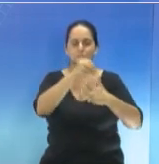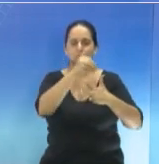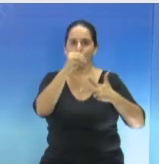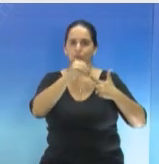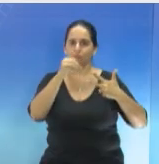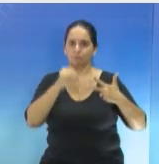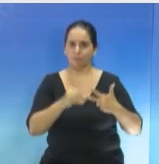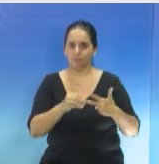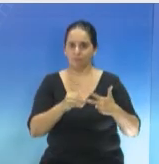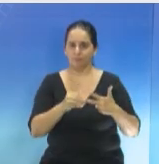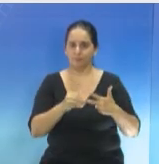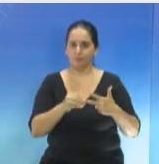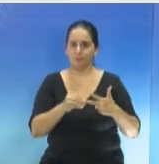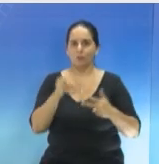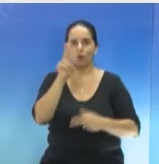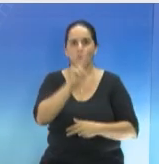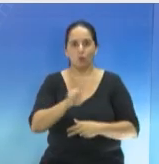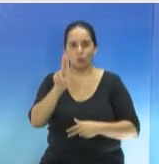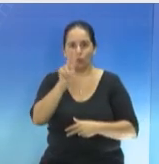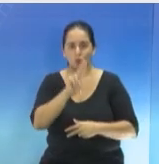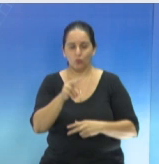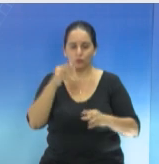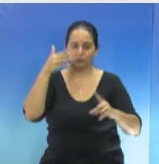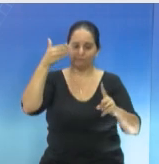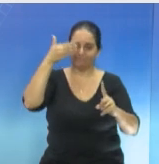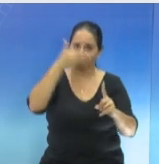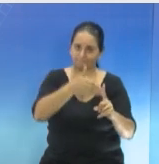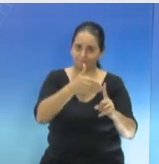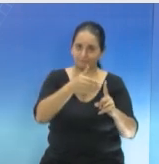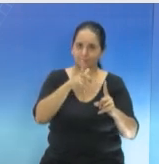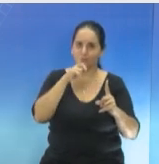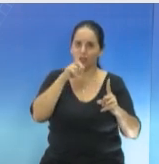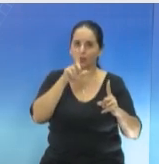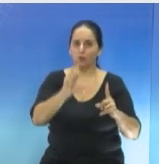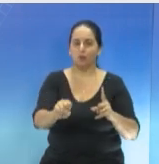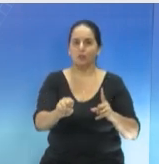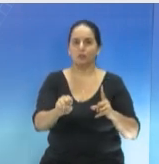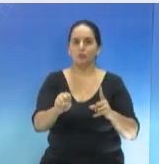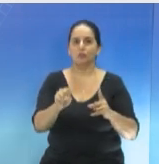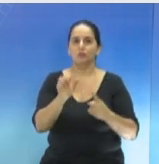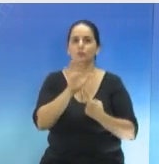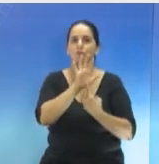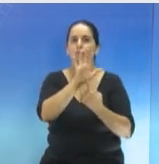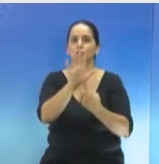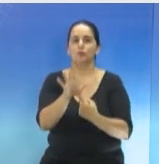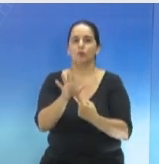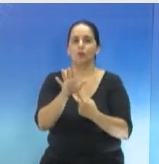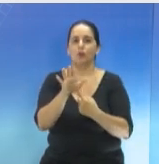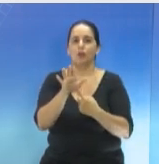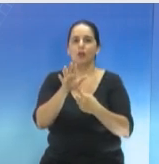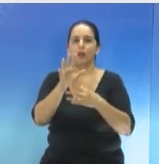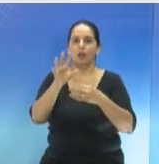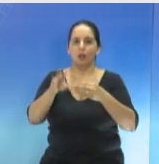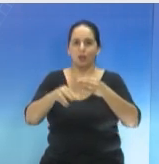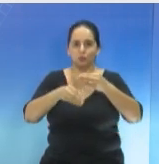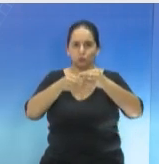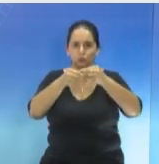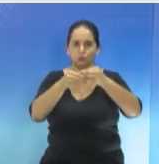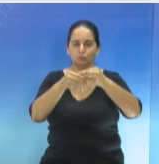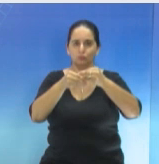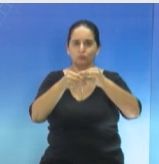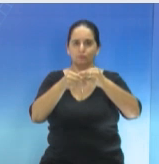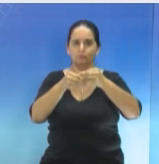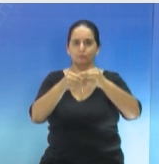voltando. O cumprimento da função referencial da linguagem é uma marca característica do gênero resumo de artigo